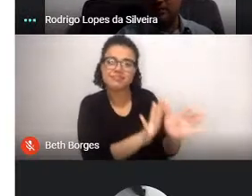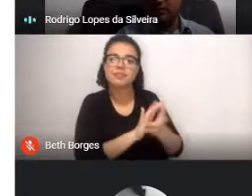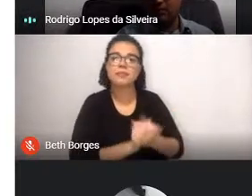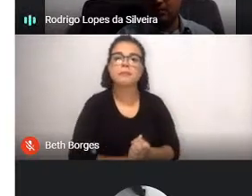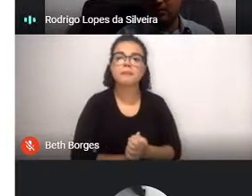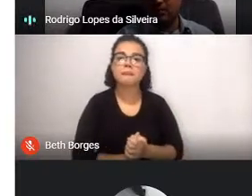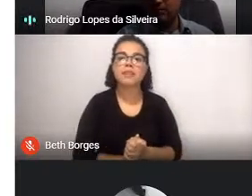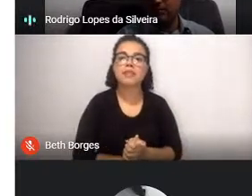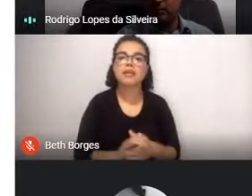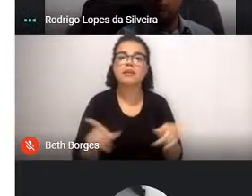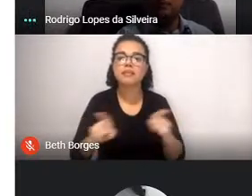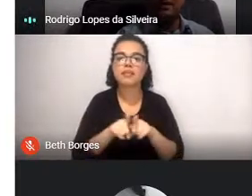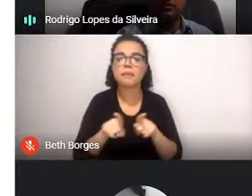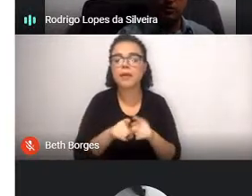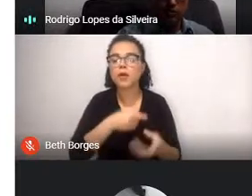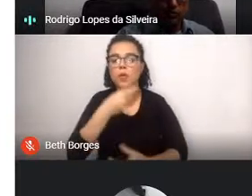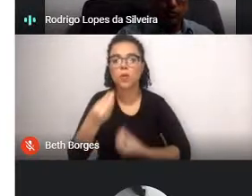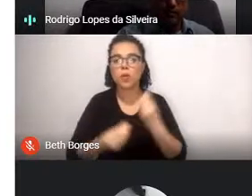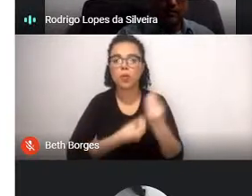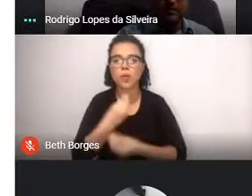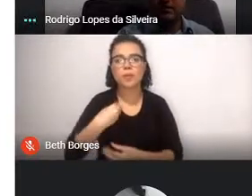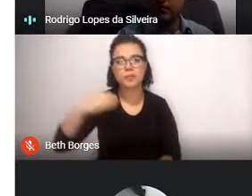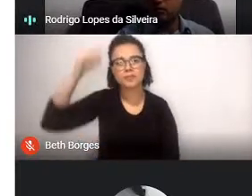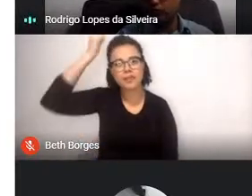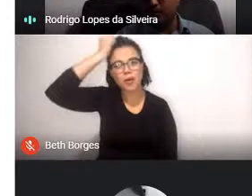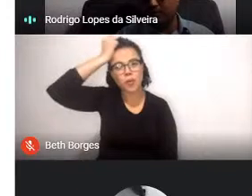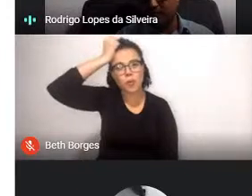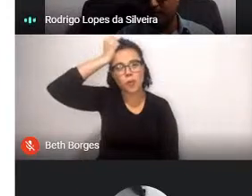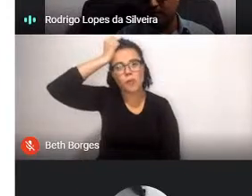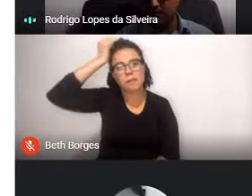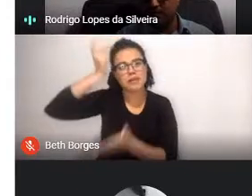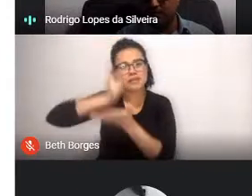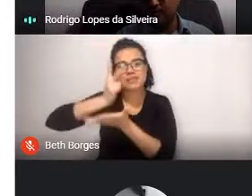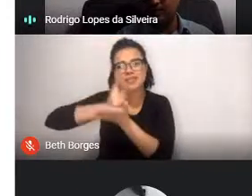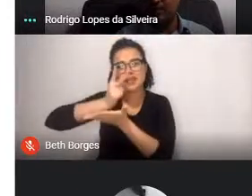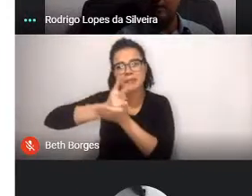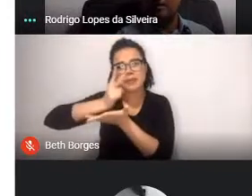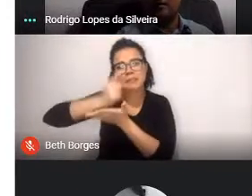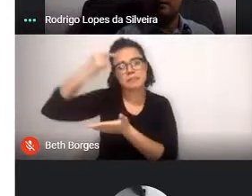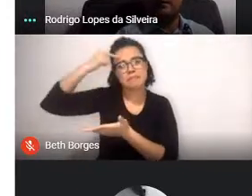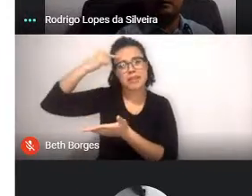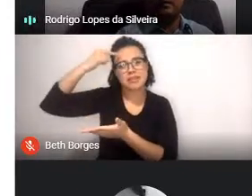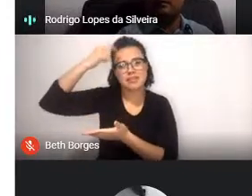personalização, se colocando culpada de tudo, sem ter culpa específica,